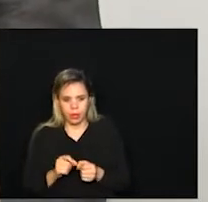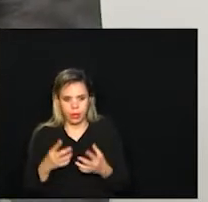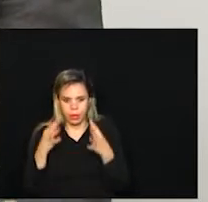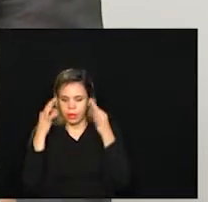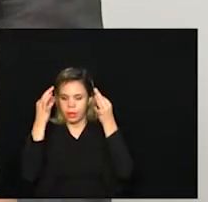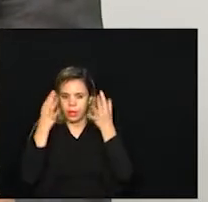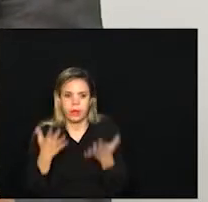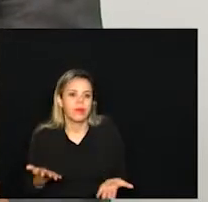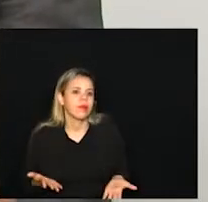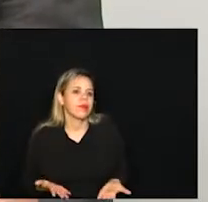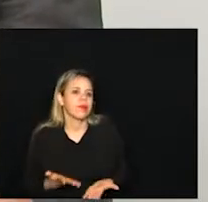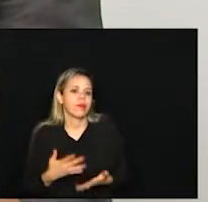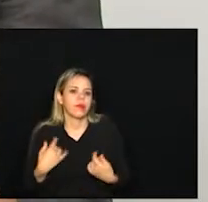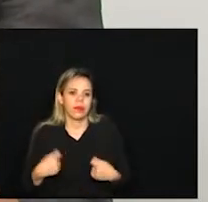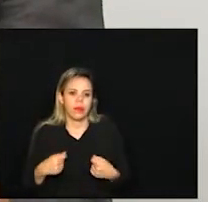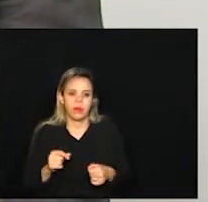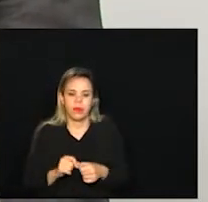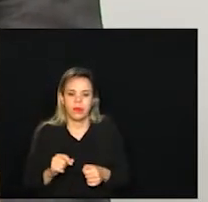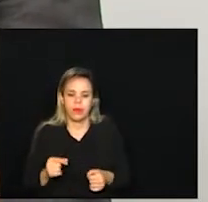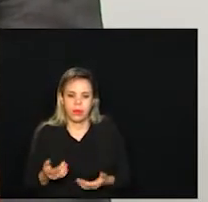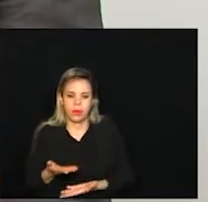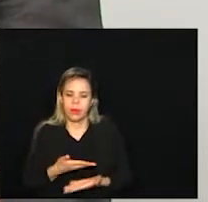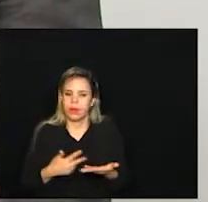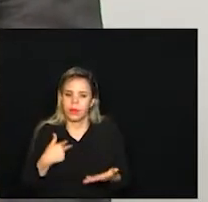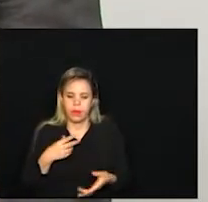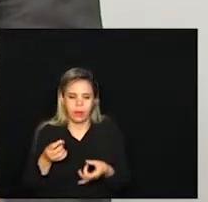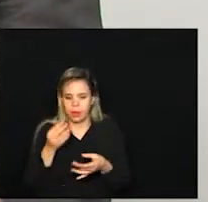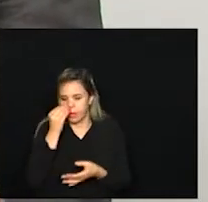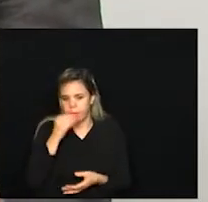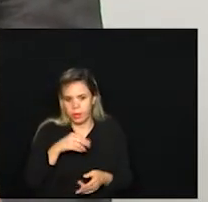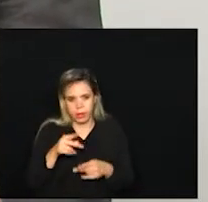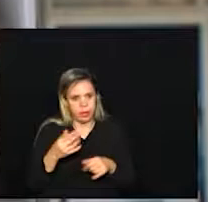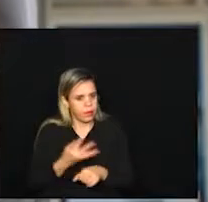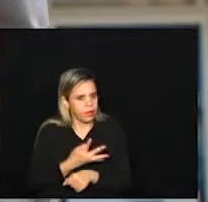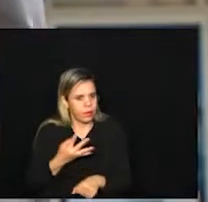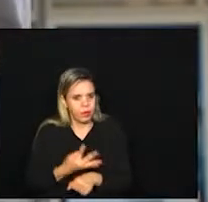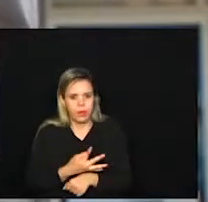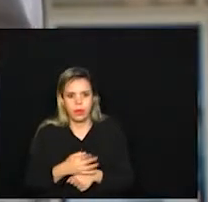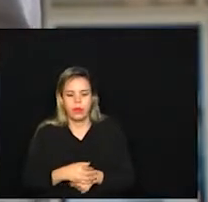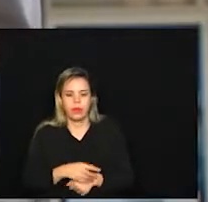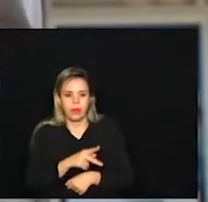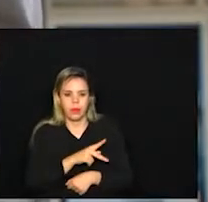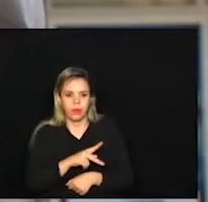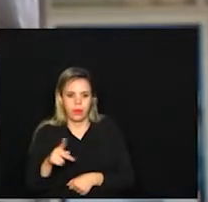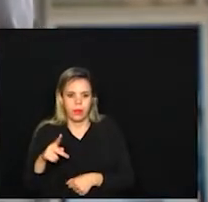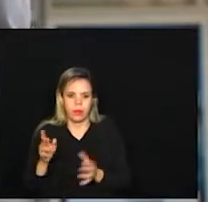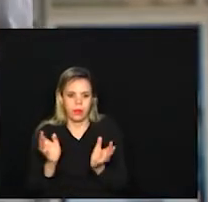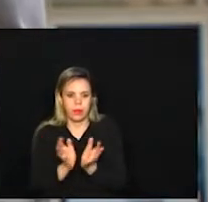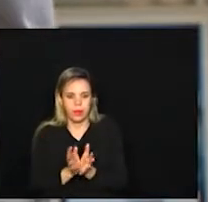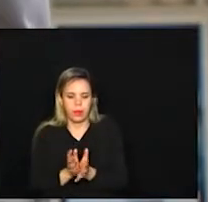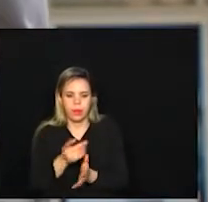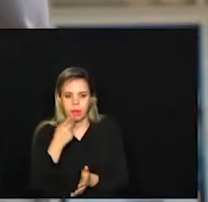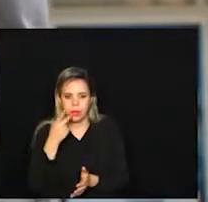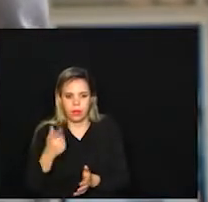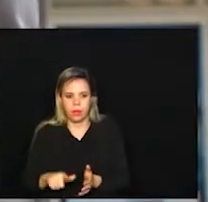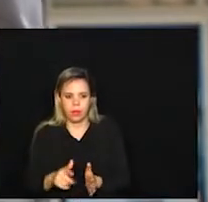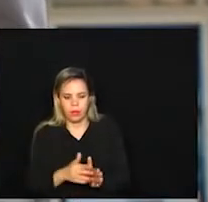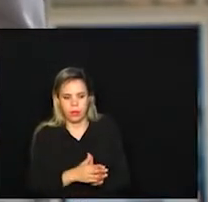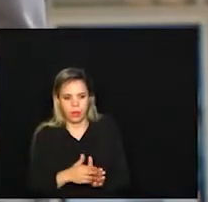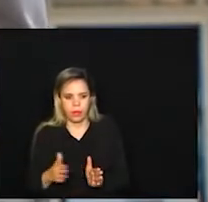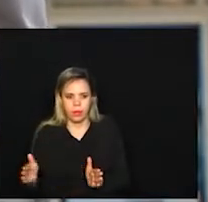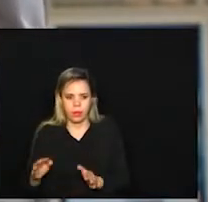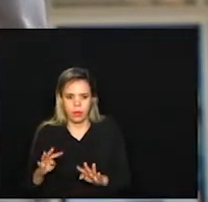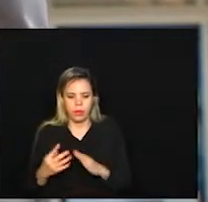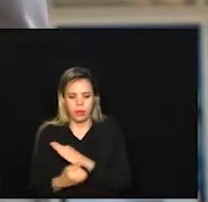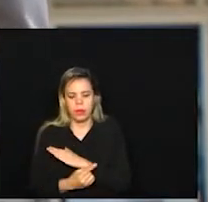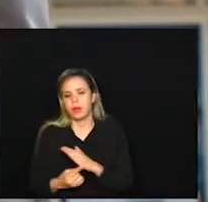atenta porquê da Porção fazer a parte social não podemos deixar as pessoas passar necessidade né o presidente da Comissão resau e durante